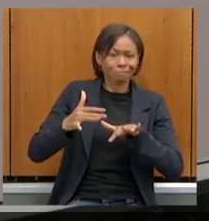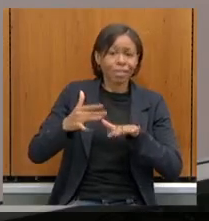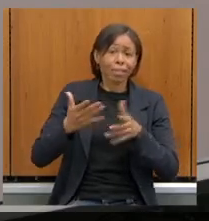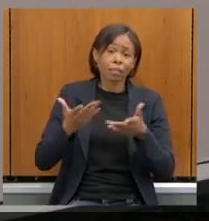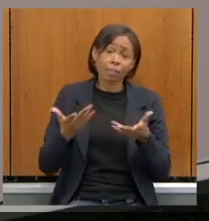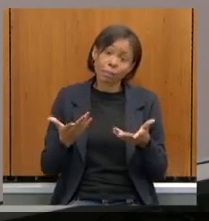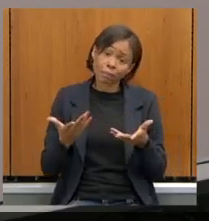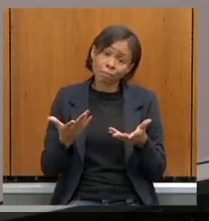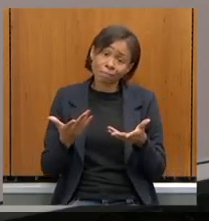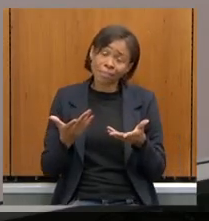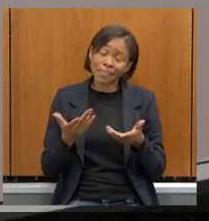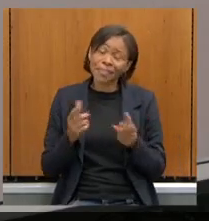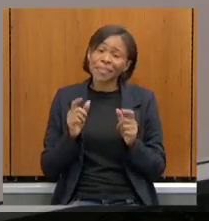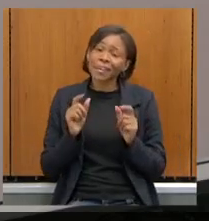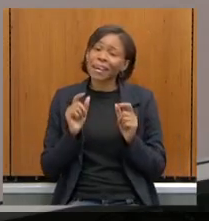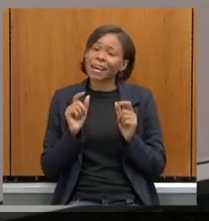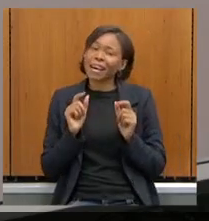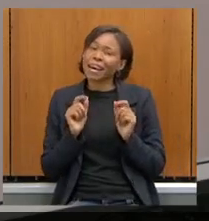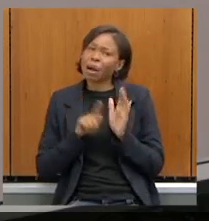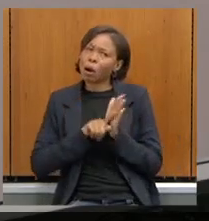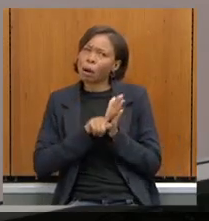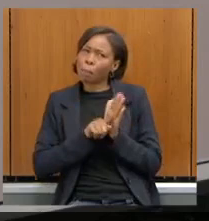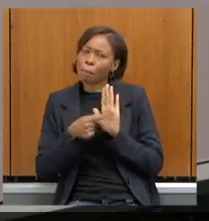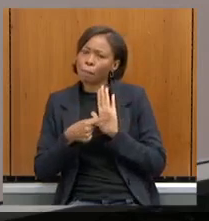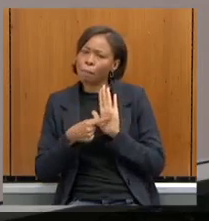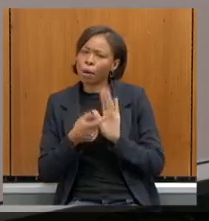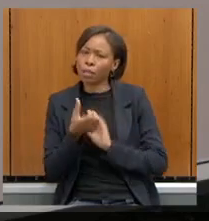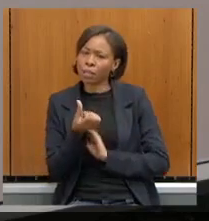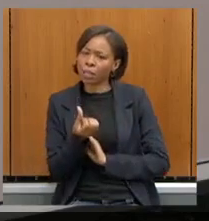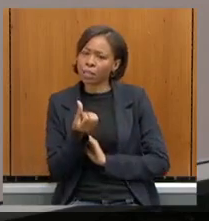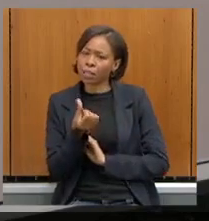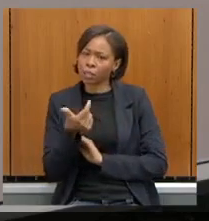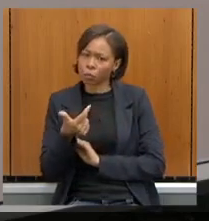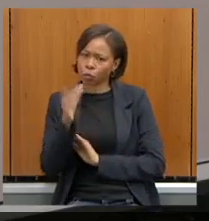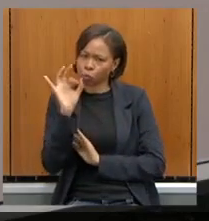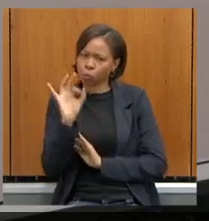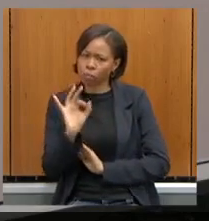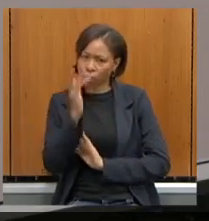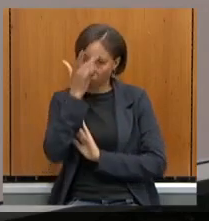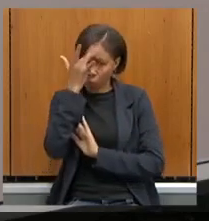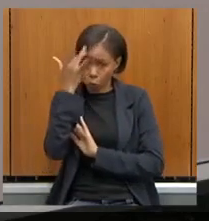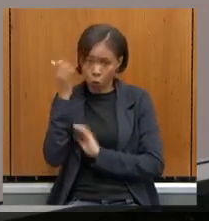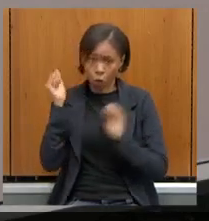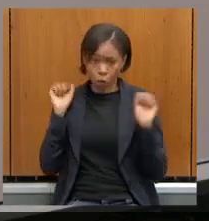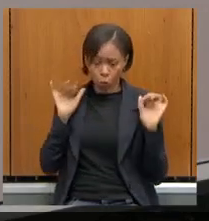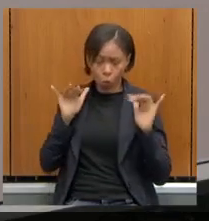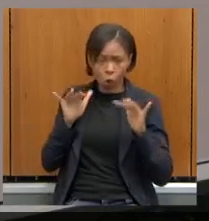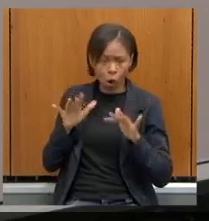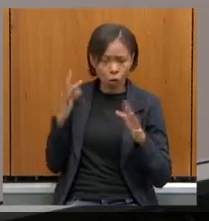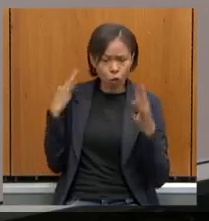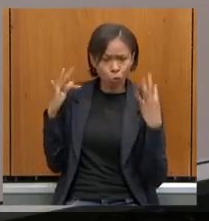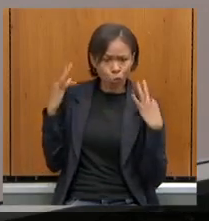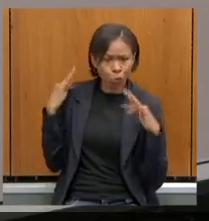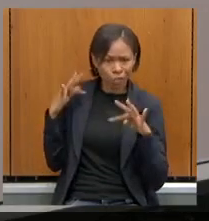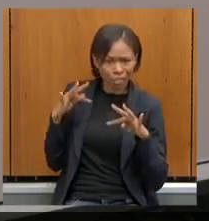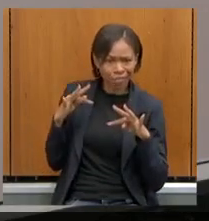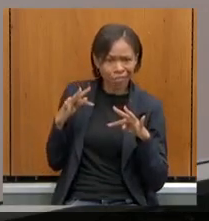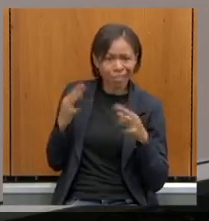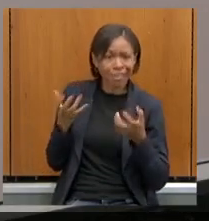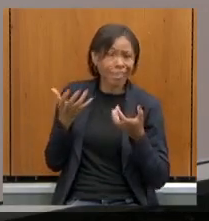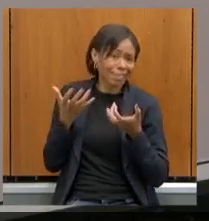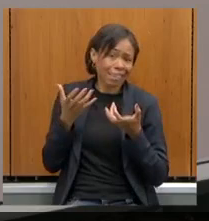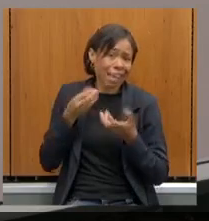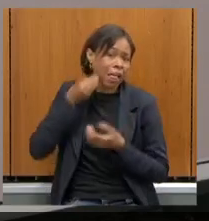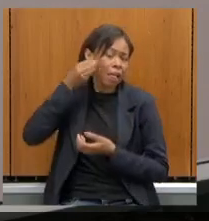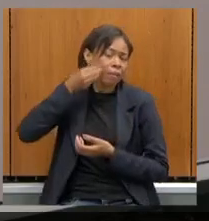Google, é de que 62% das pessoas que buscam turismo buscam experiências e